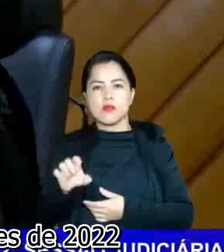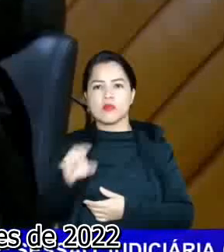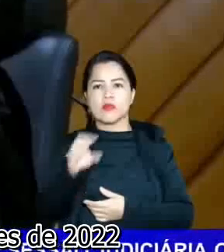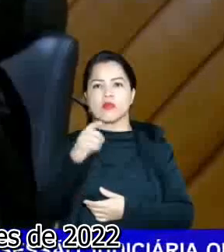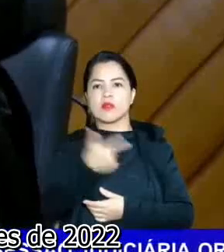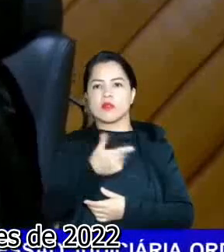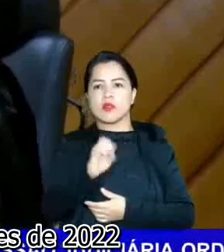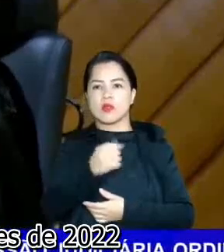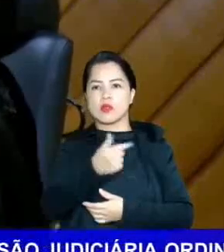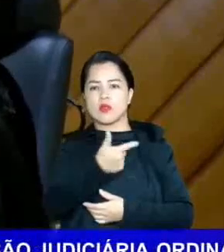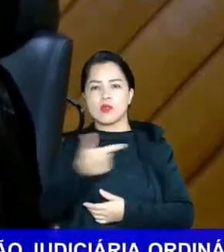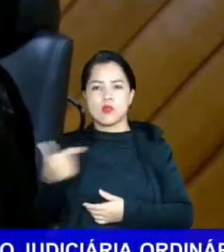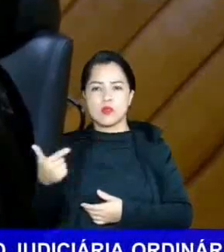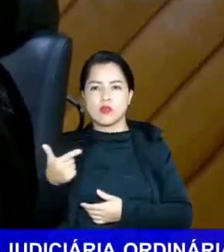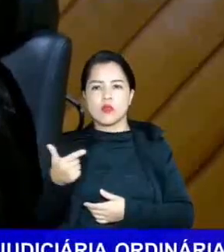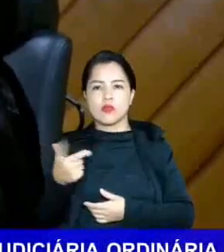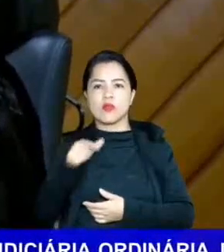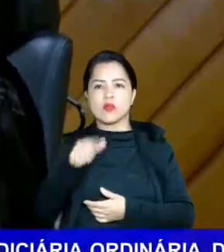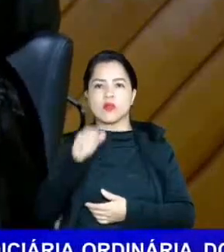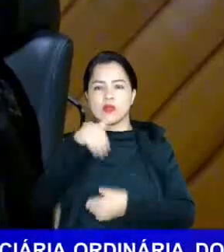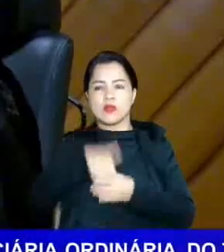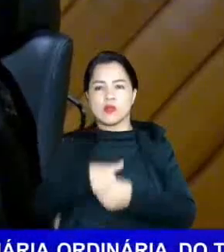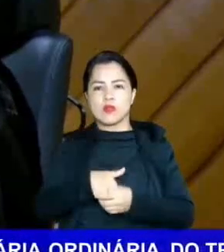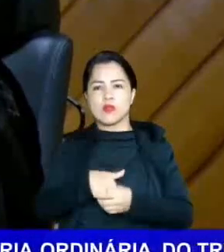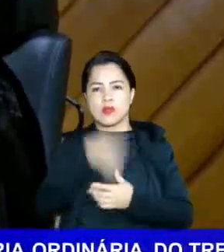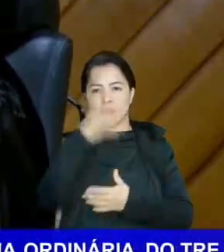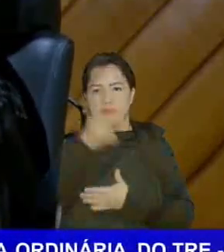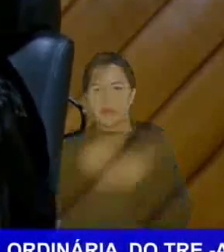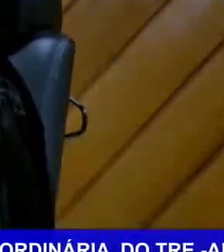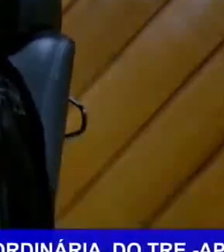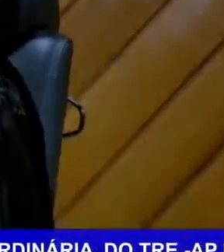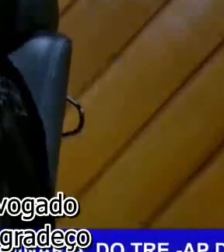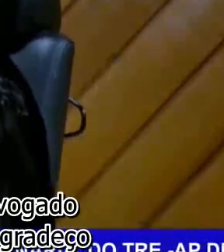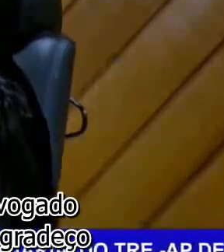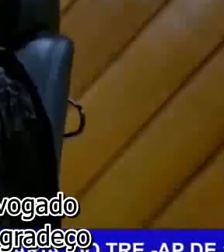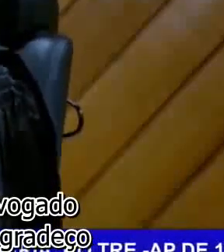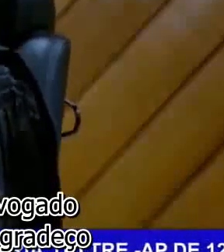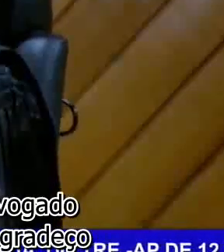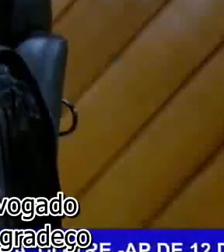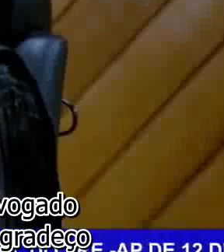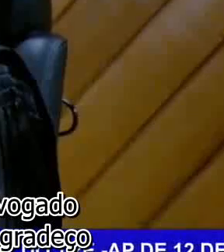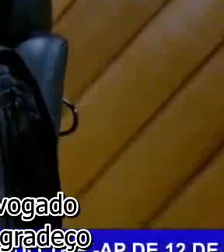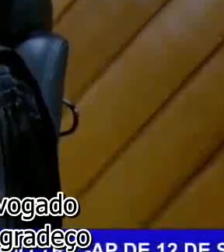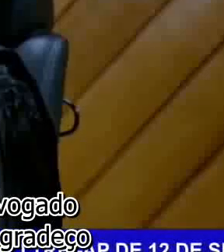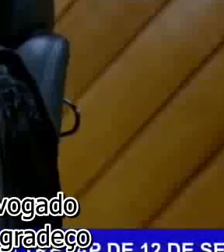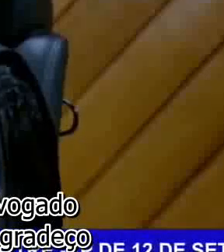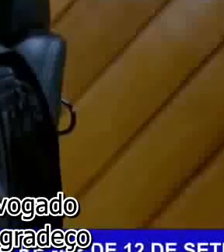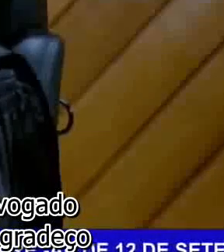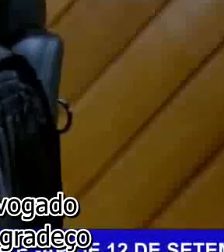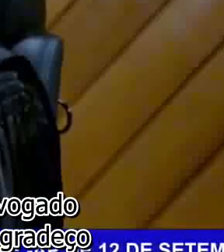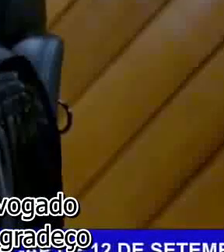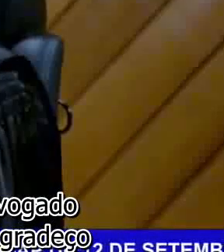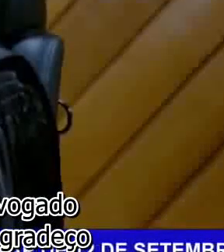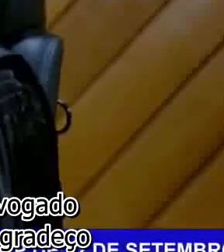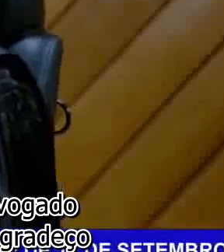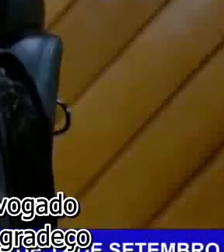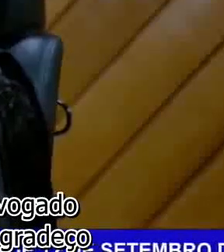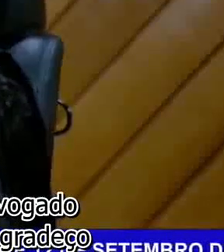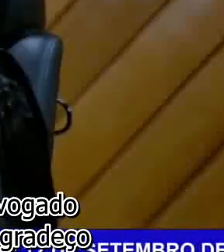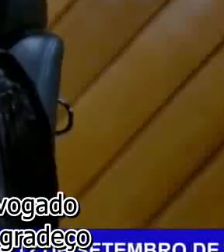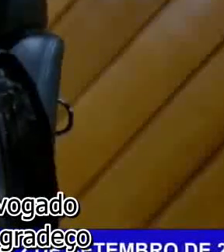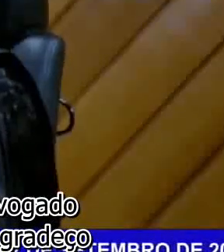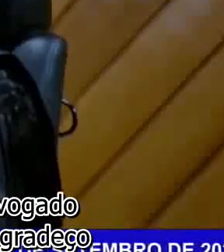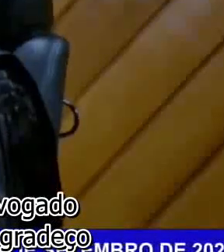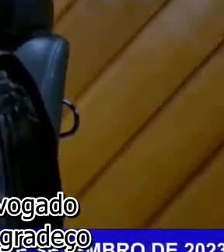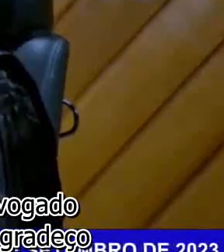de 2022, nos termos do voto da ilustre relatora. Vamos dar uma prioridade, porque temos um advogado para fazer sustentação